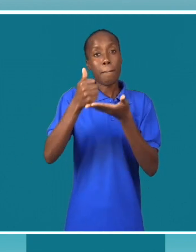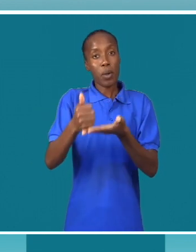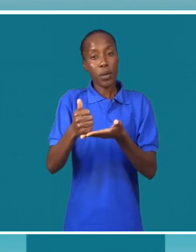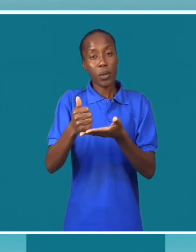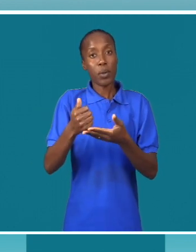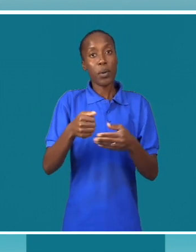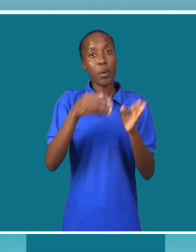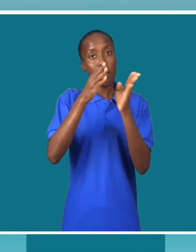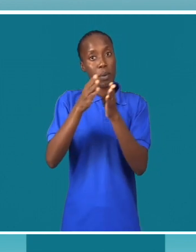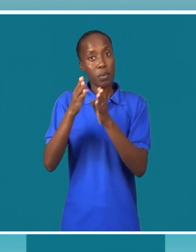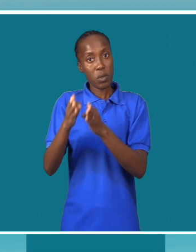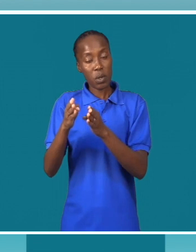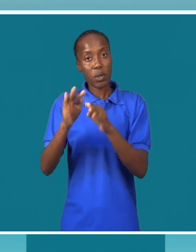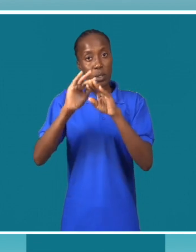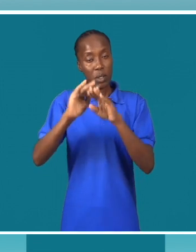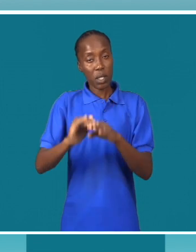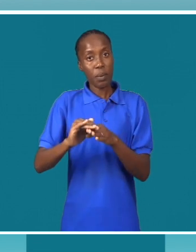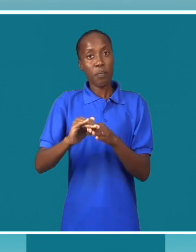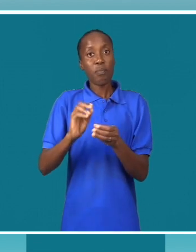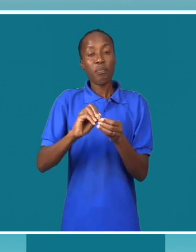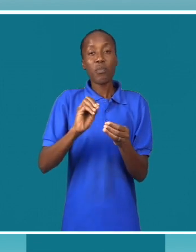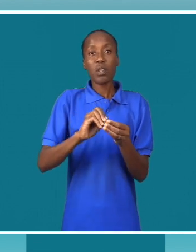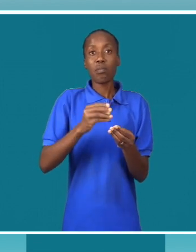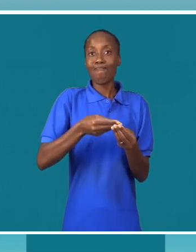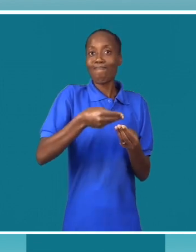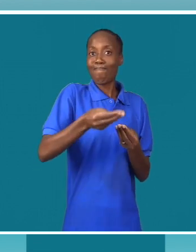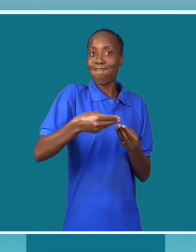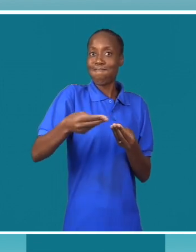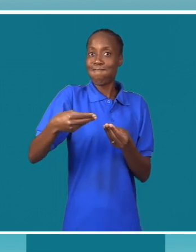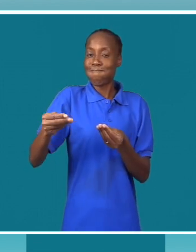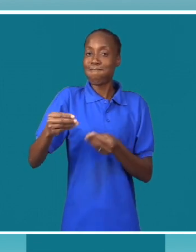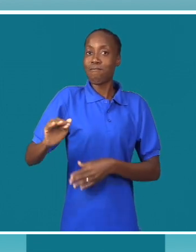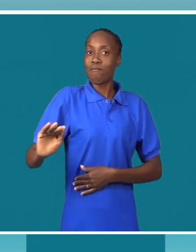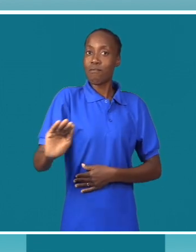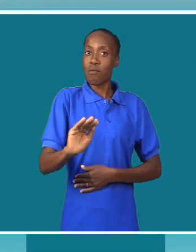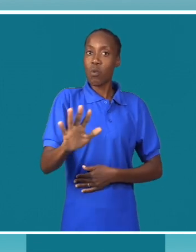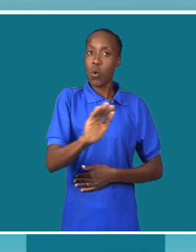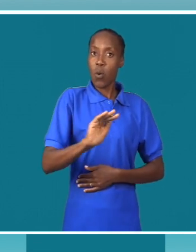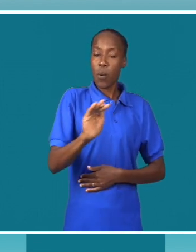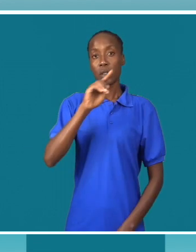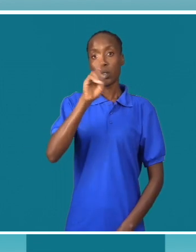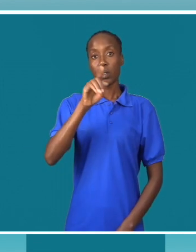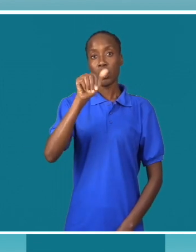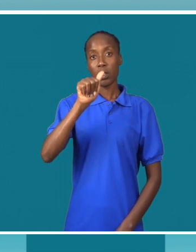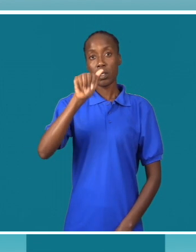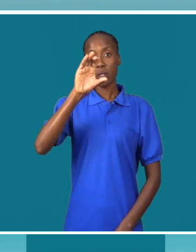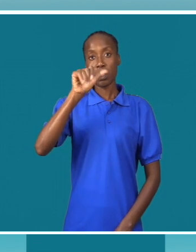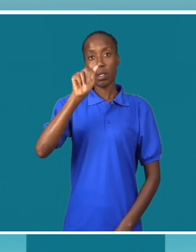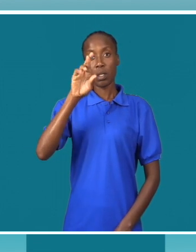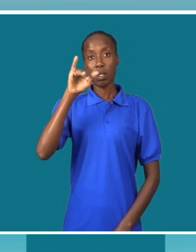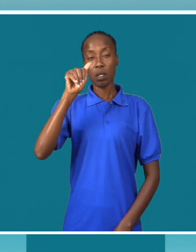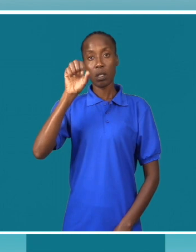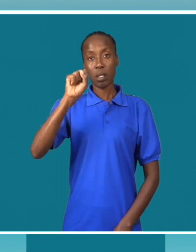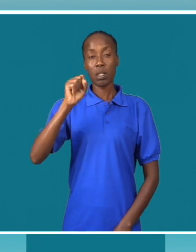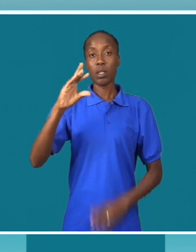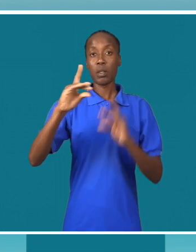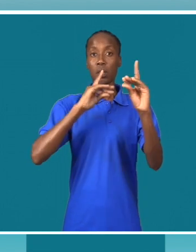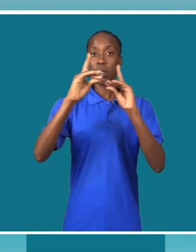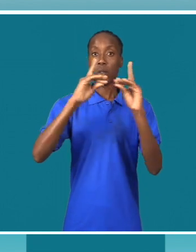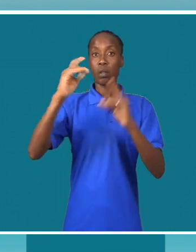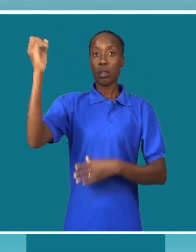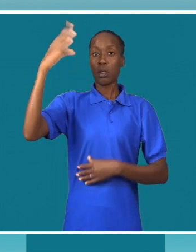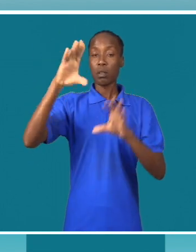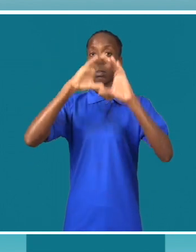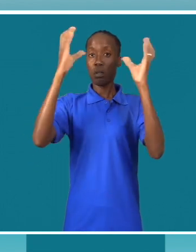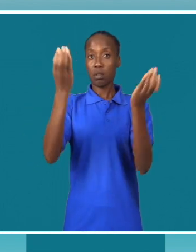direcionado, neste momento está sendo distribuído dentro das comunidades por organizações locais. Para Zacarias e Caio, diretor da